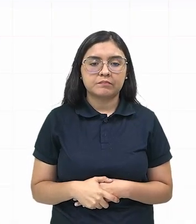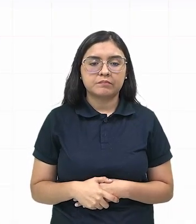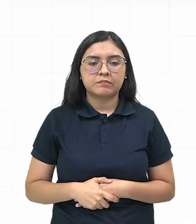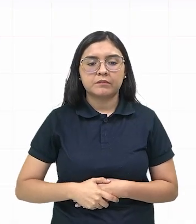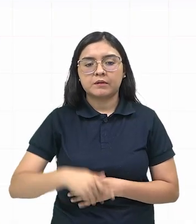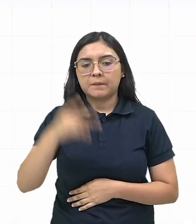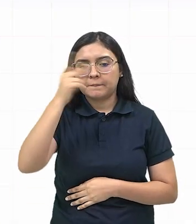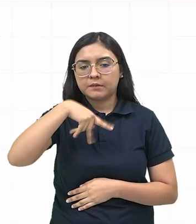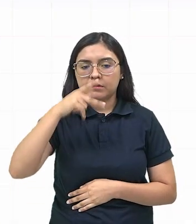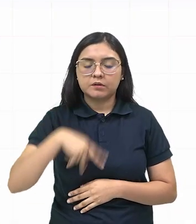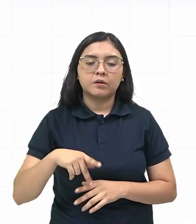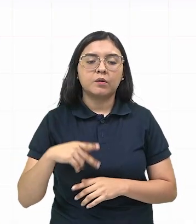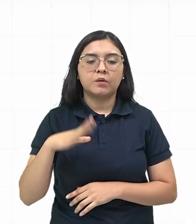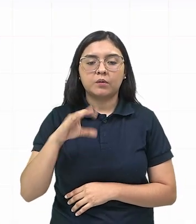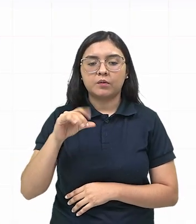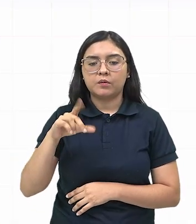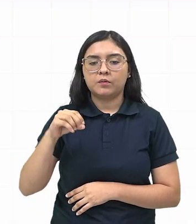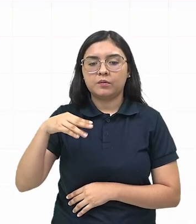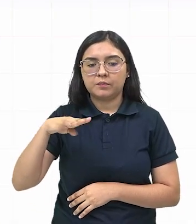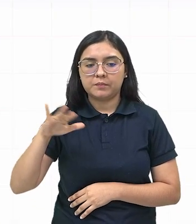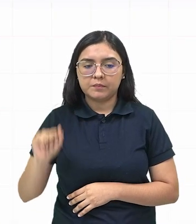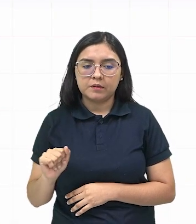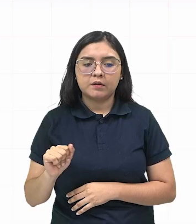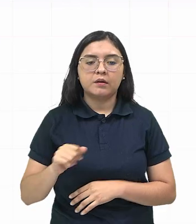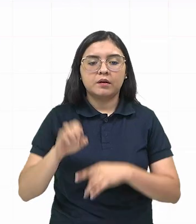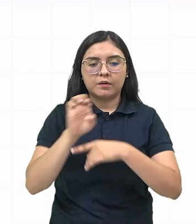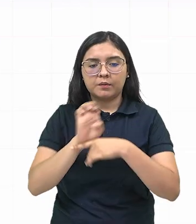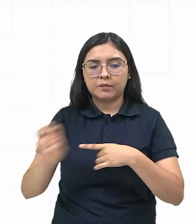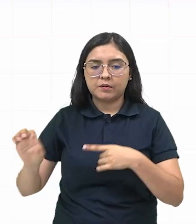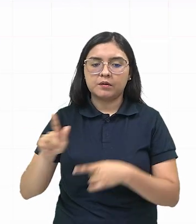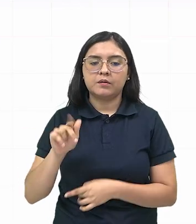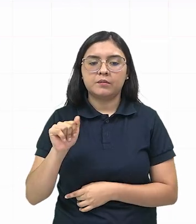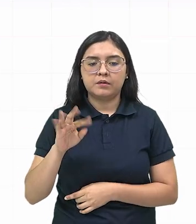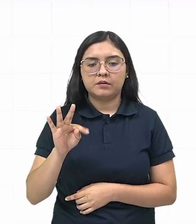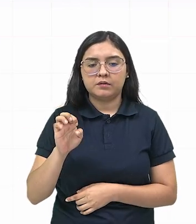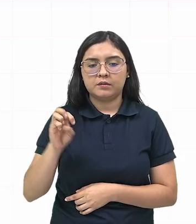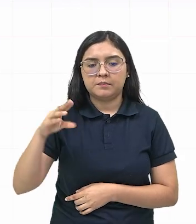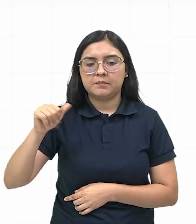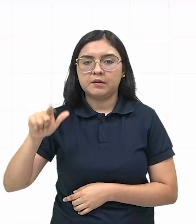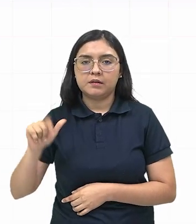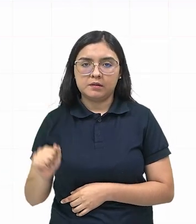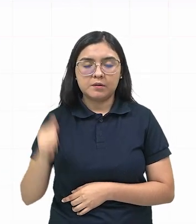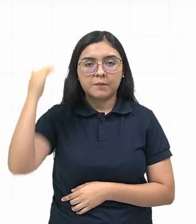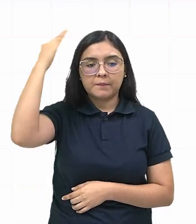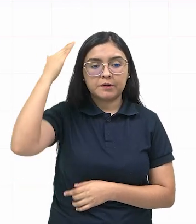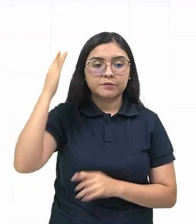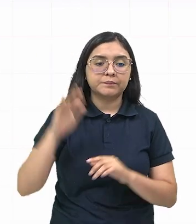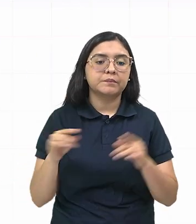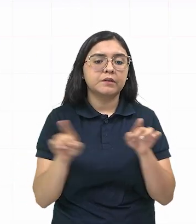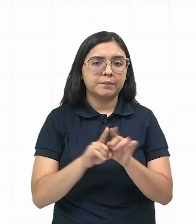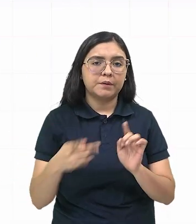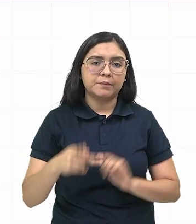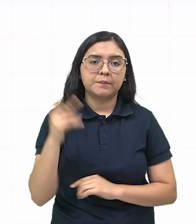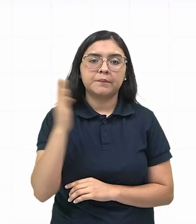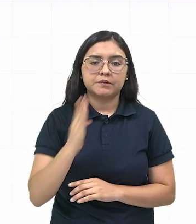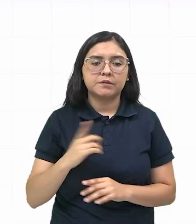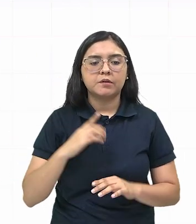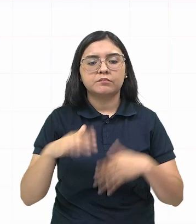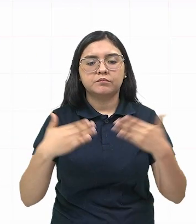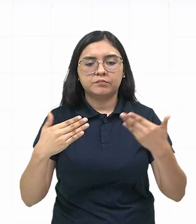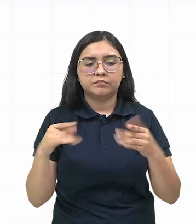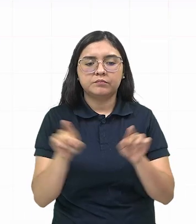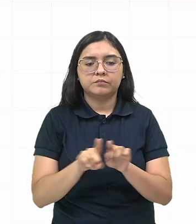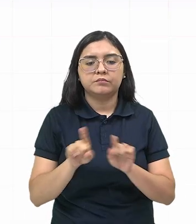o Peru, a Colômbia, Equador, a Guatemala e o México, o Brasil também, alguns